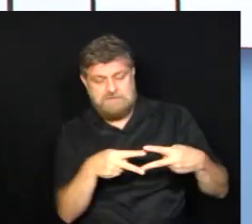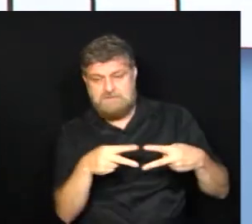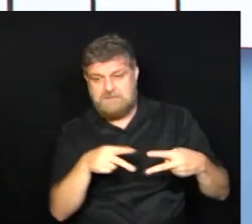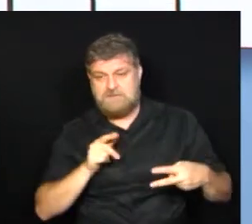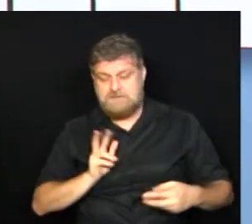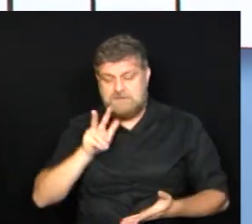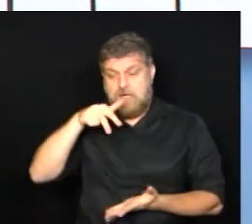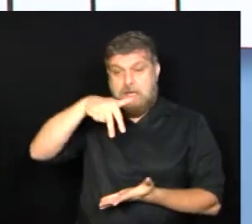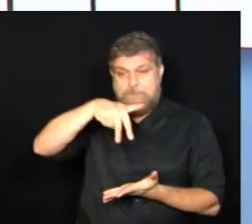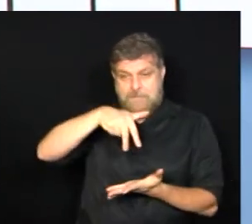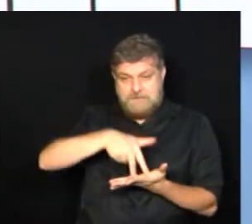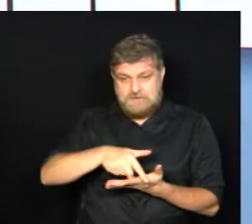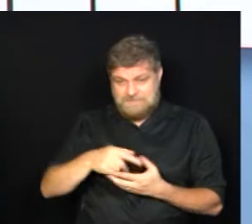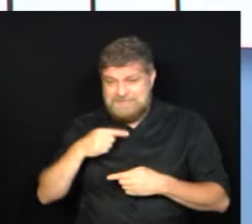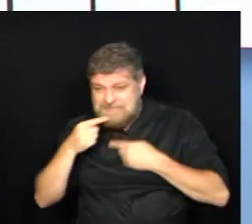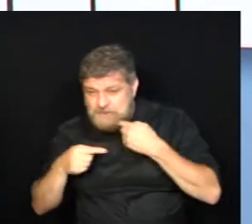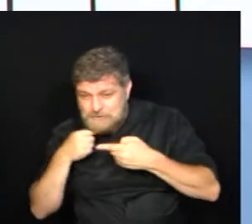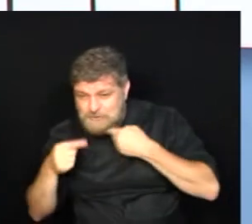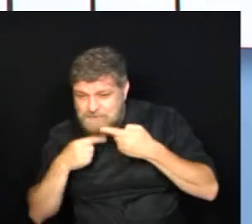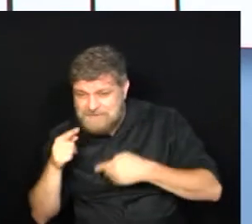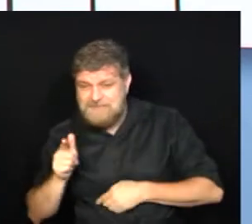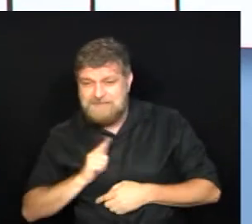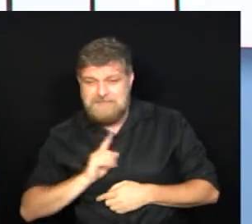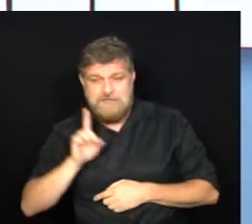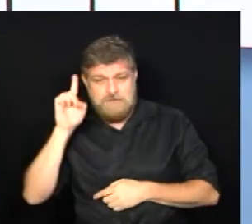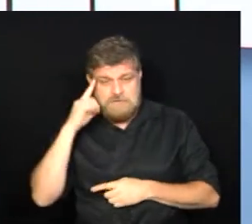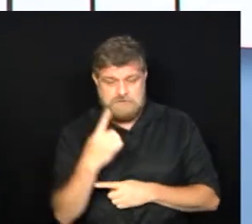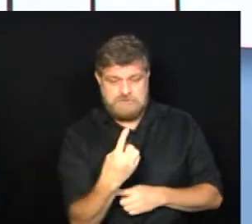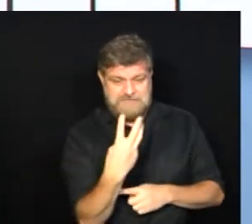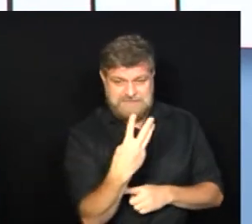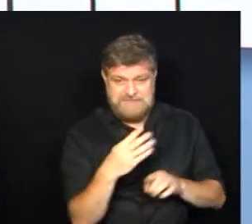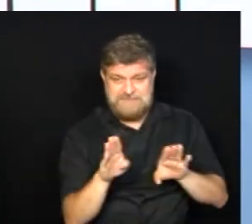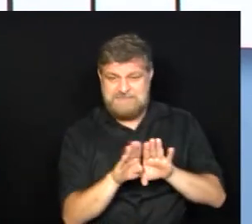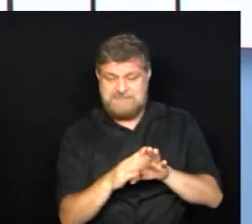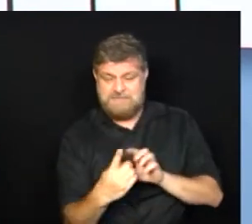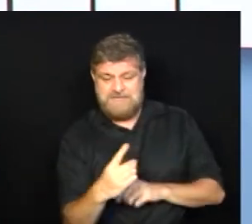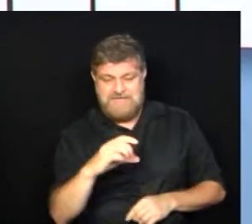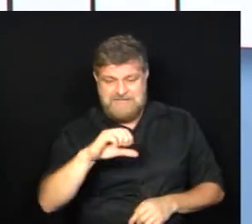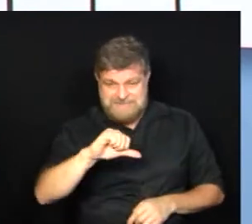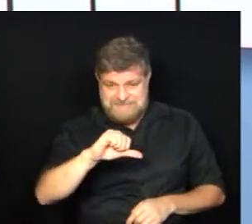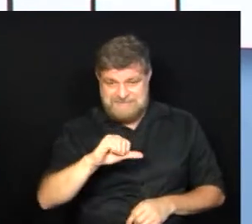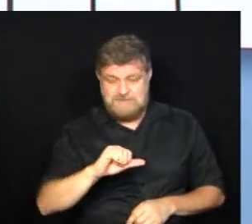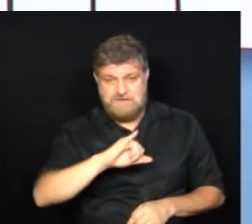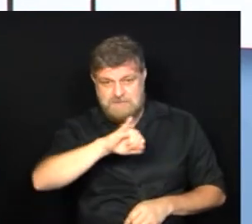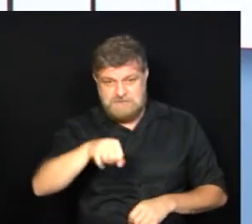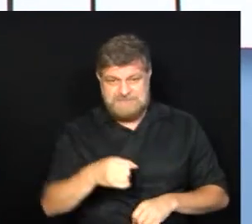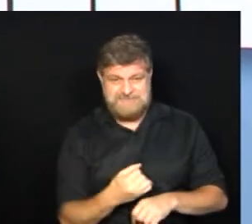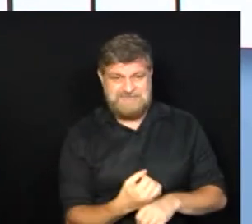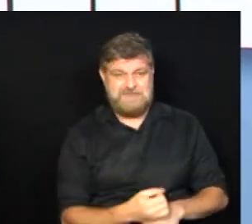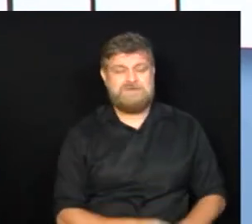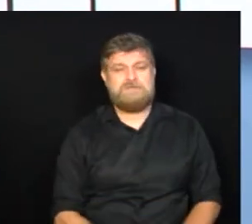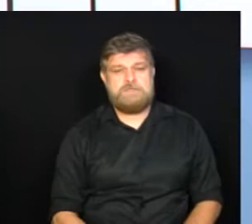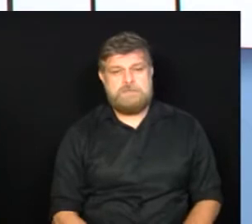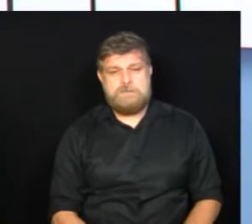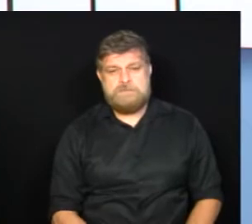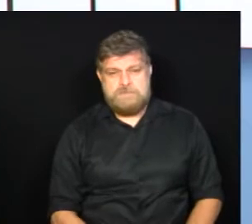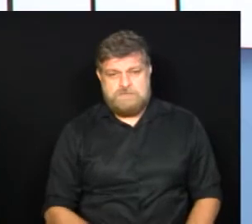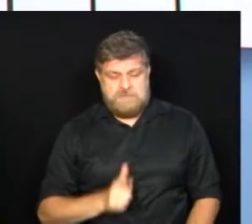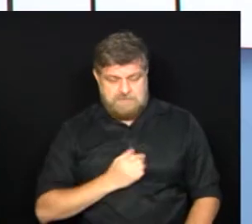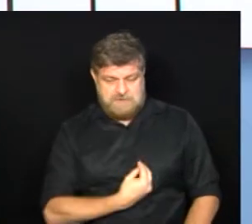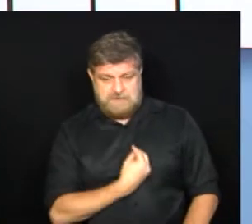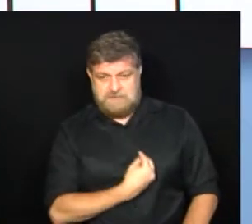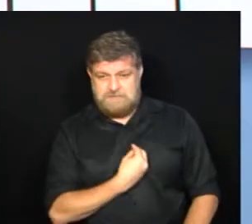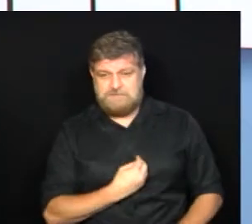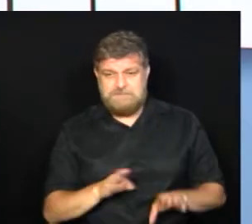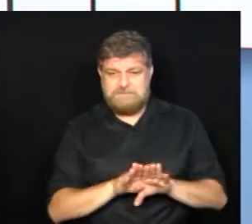de dúvidas nos dias 13 e 19 de janeiro, das 9 da manhã às 11 da manhã e também no dia 19